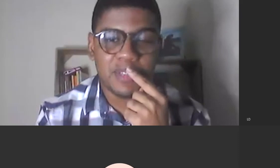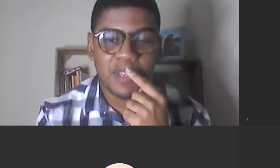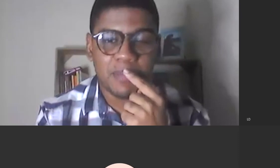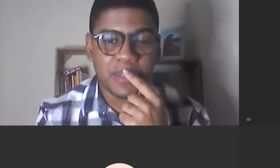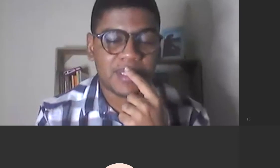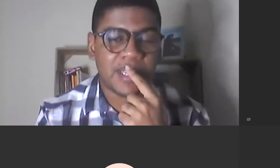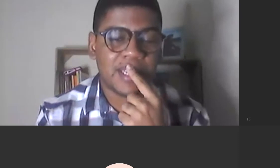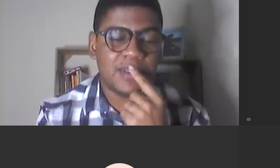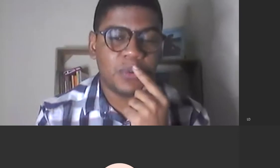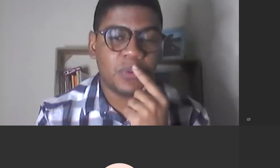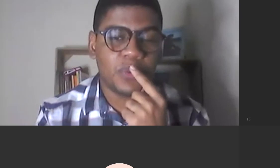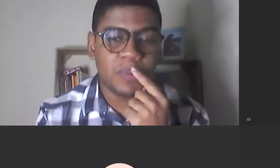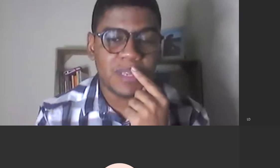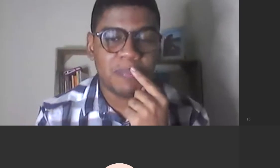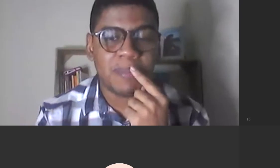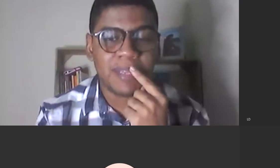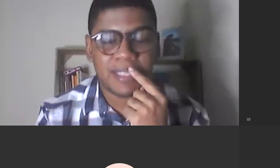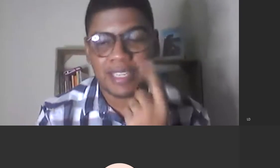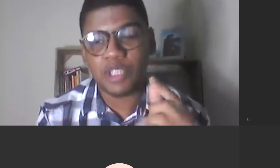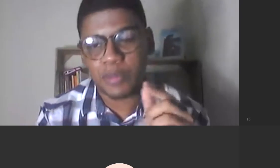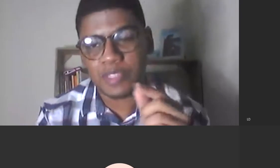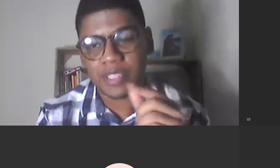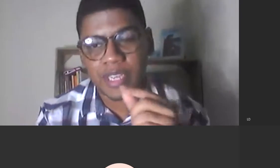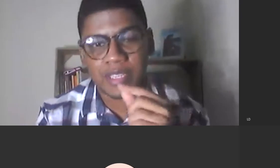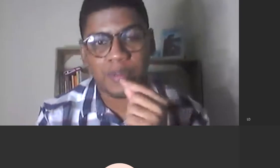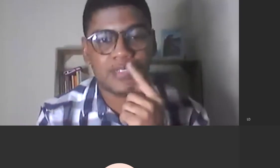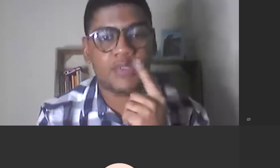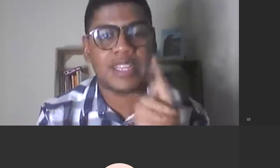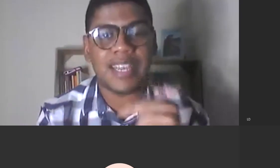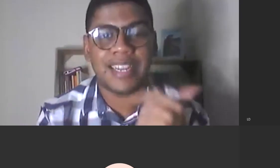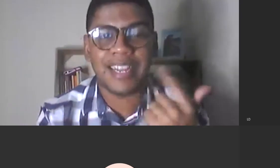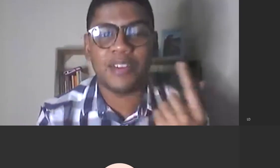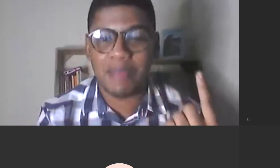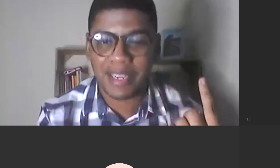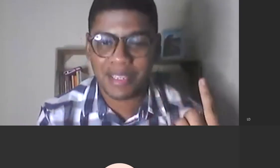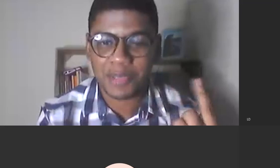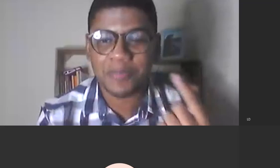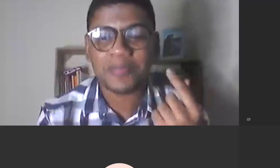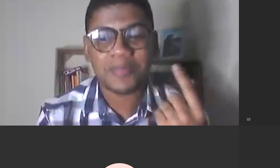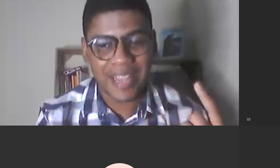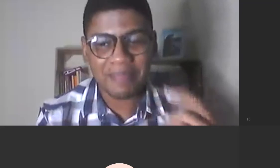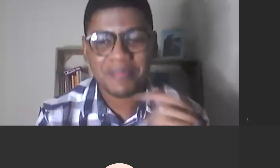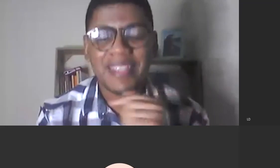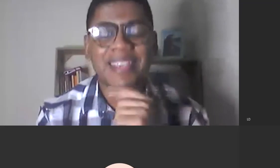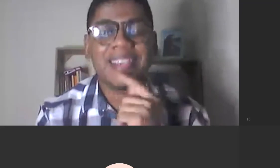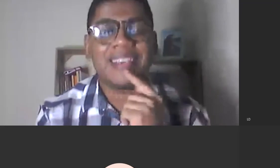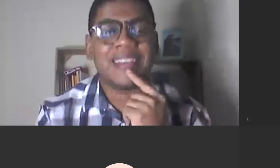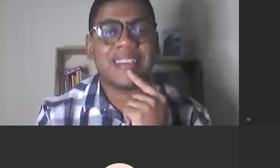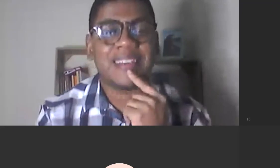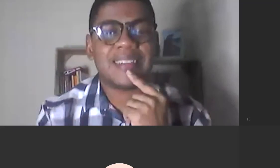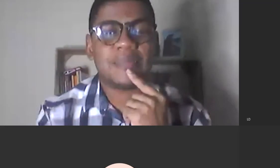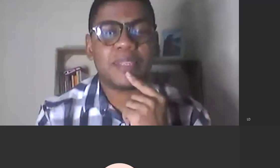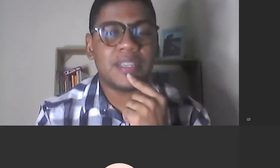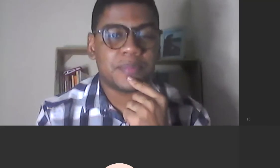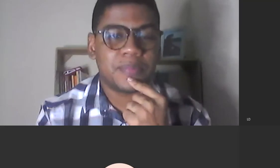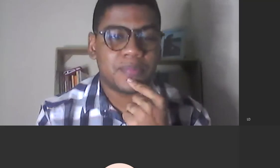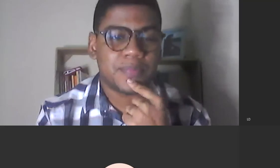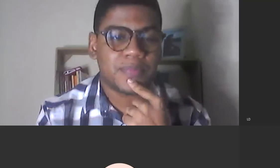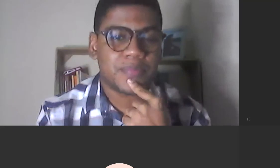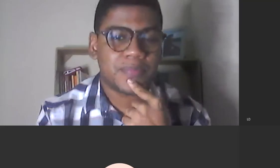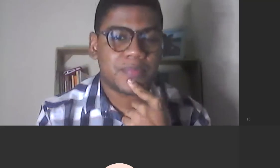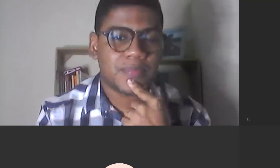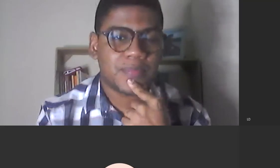colocar esse vídeo depois no YouTube e transmitir para vocês visualizarem ele novamente, tá? Ô, Lucas, Pois